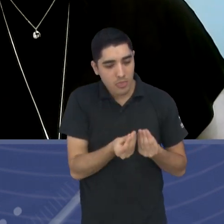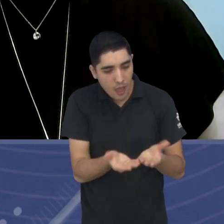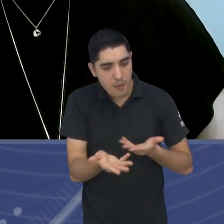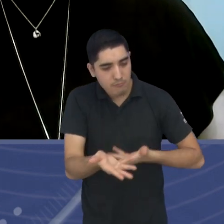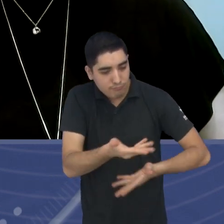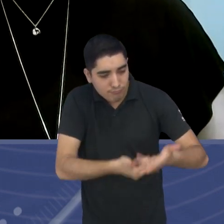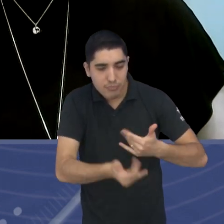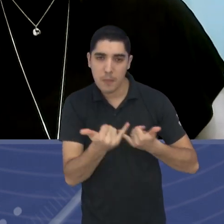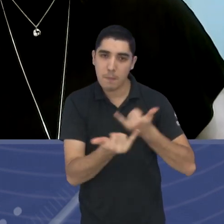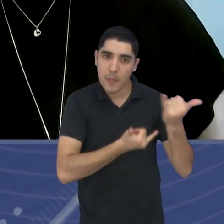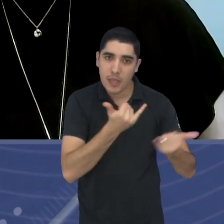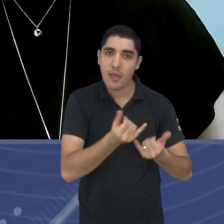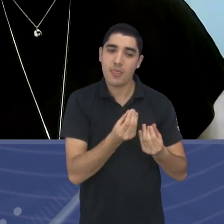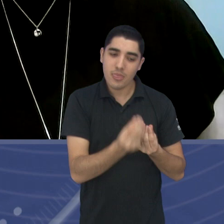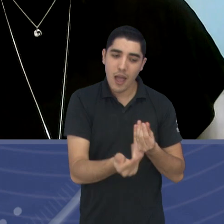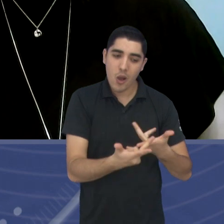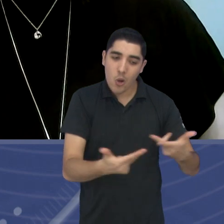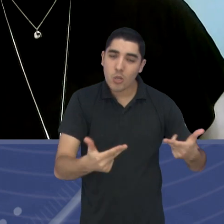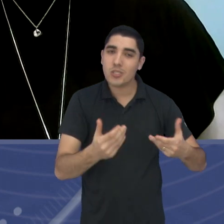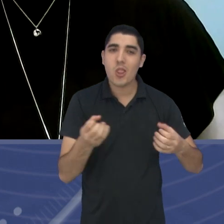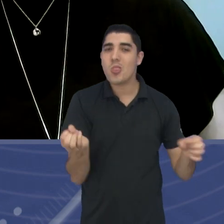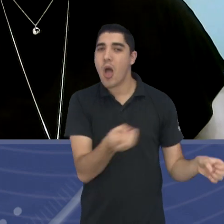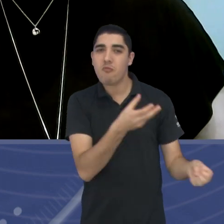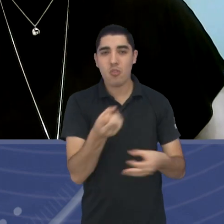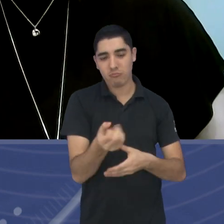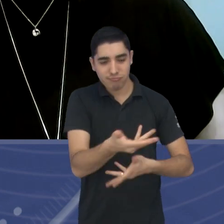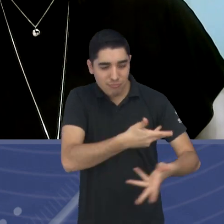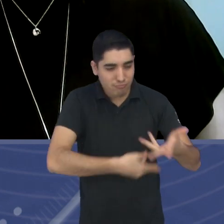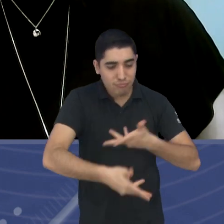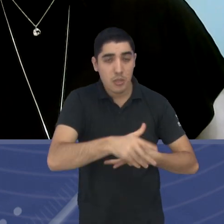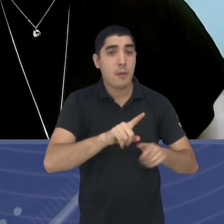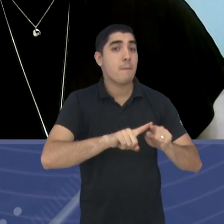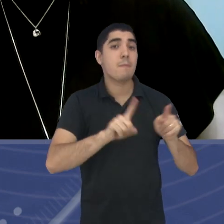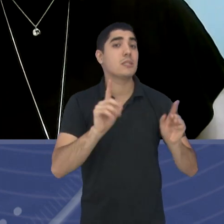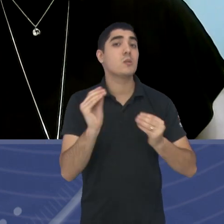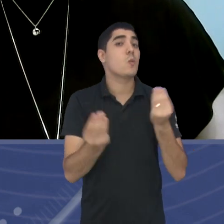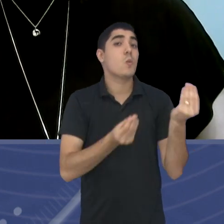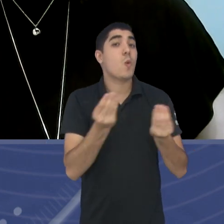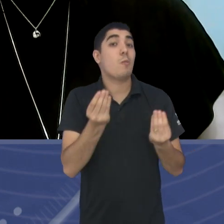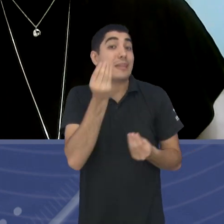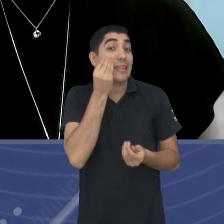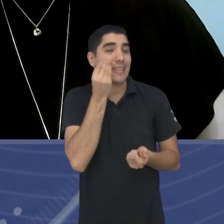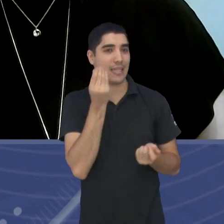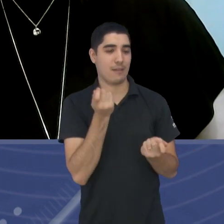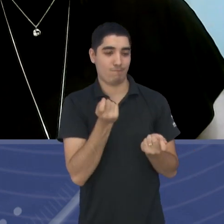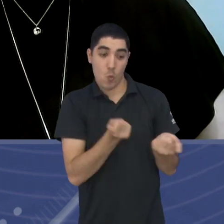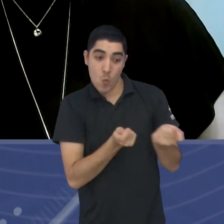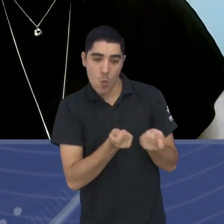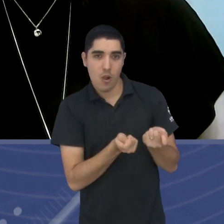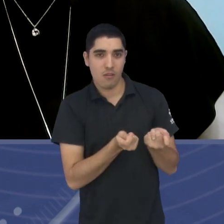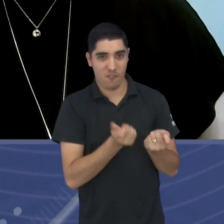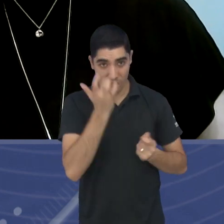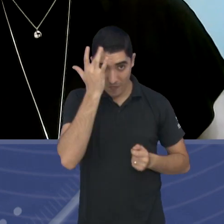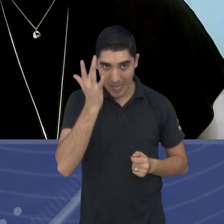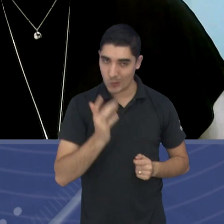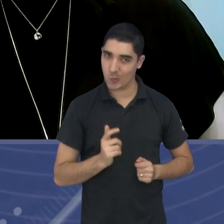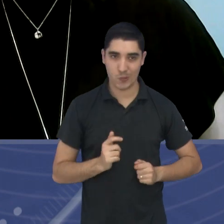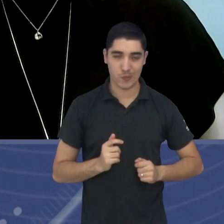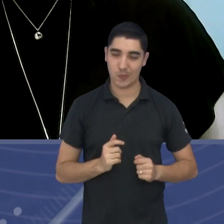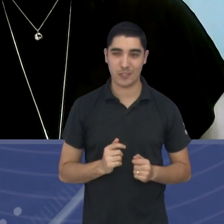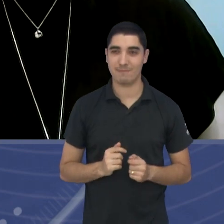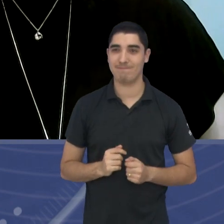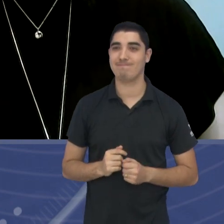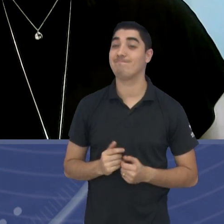propor coisas novas para os filhos, né? Mas como lidar, conciliar com isso? Porque não é fácil, né? Não